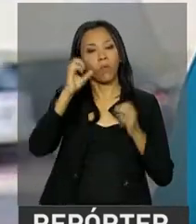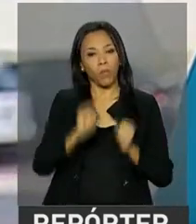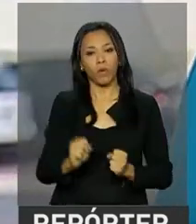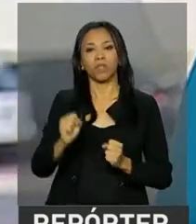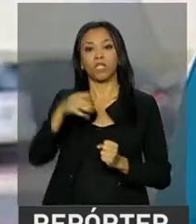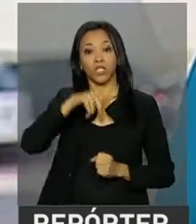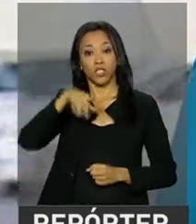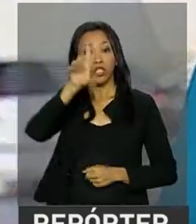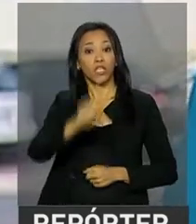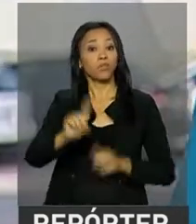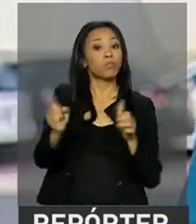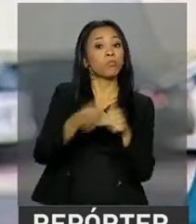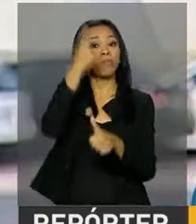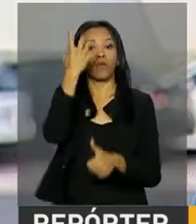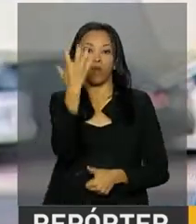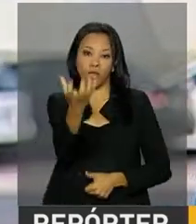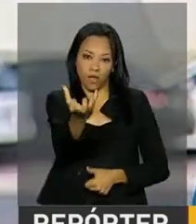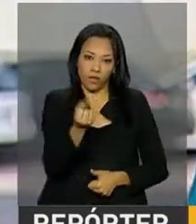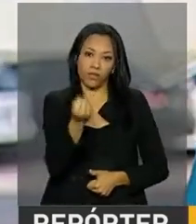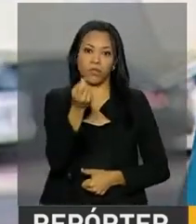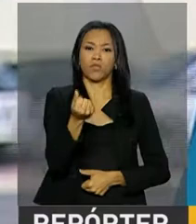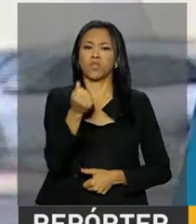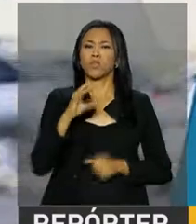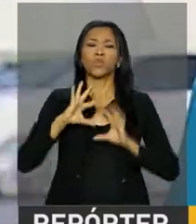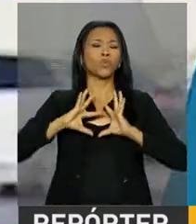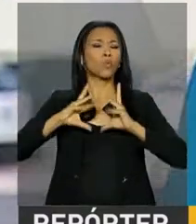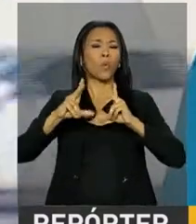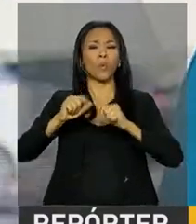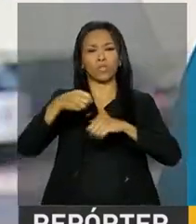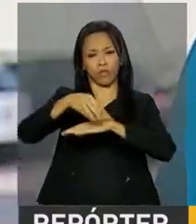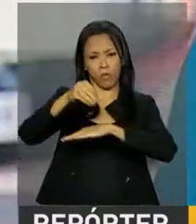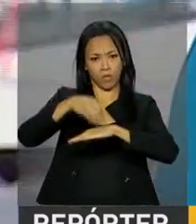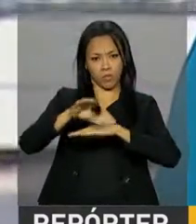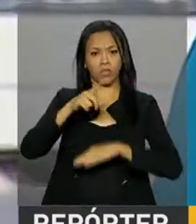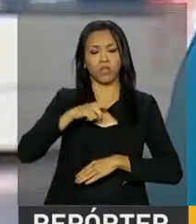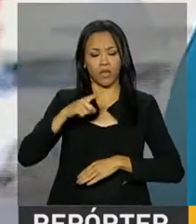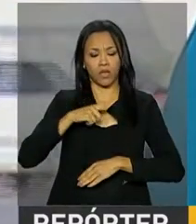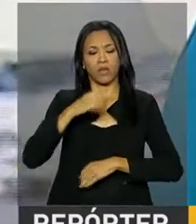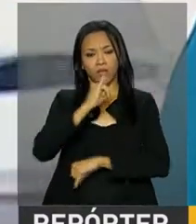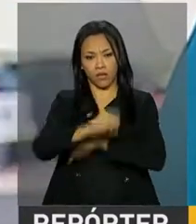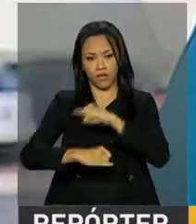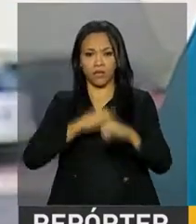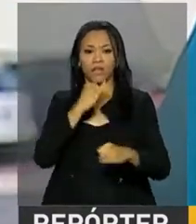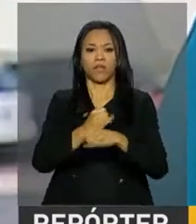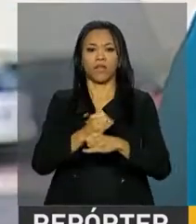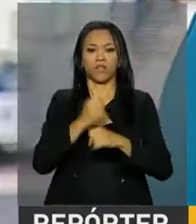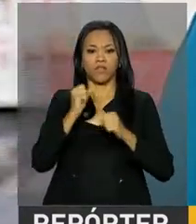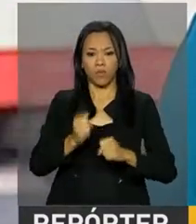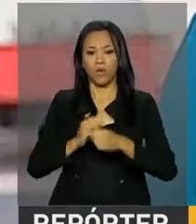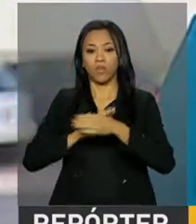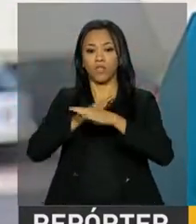Todos os detalhes estão na página da Receita na internet. Anote aí,